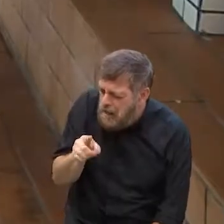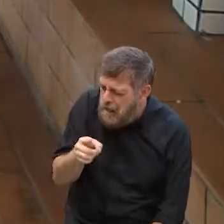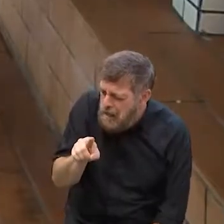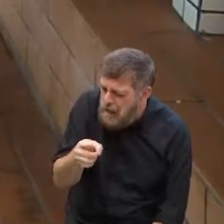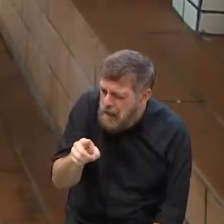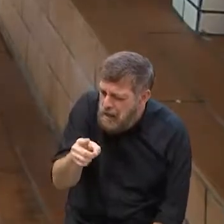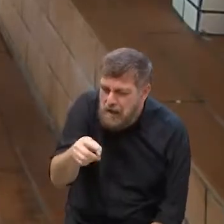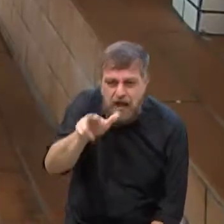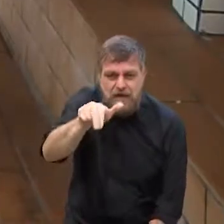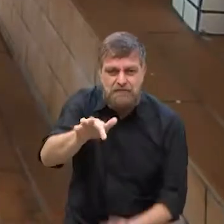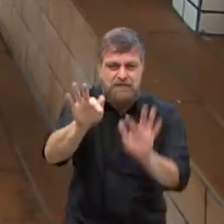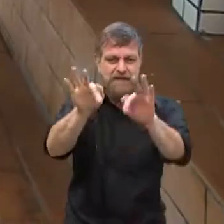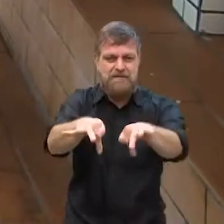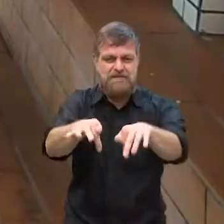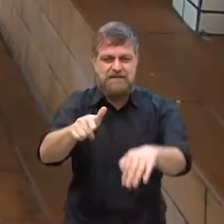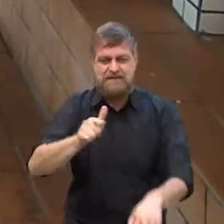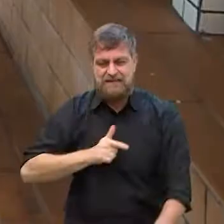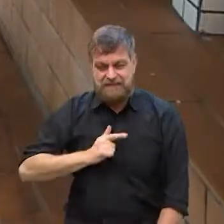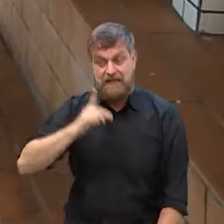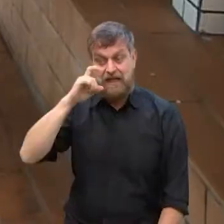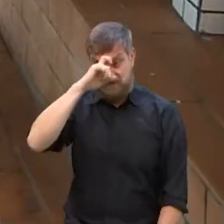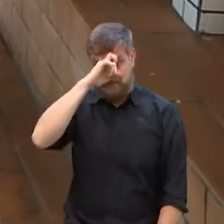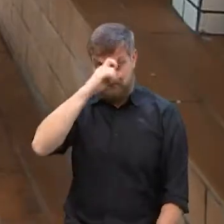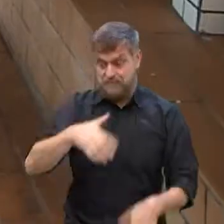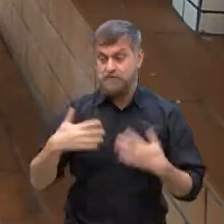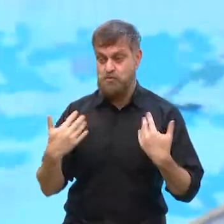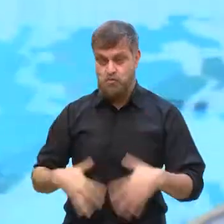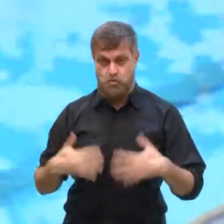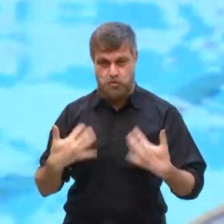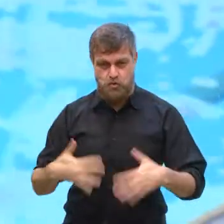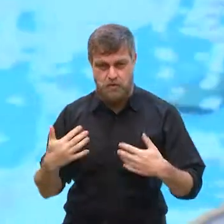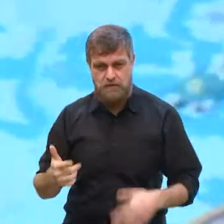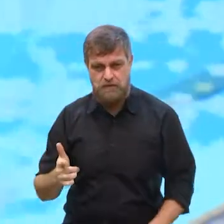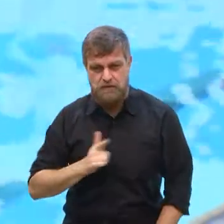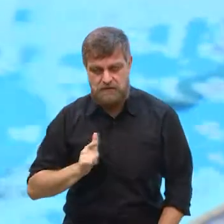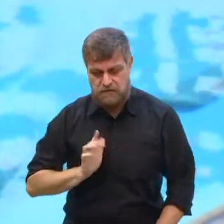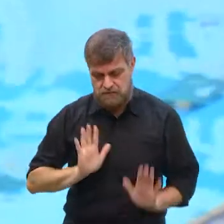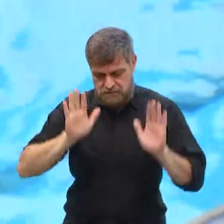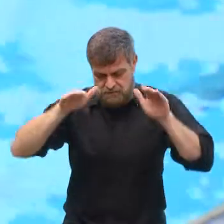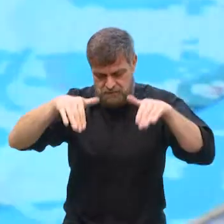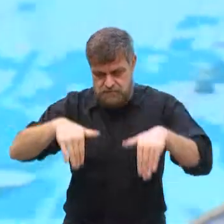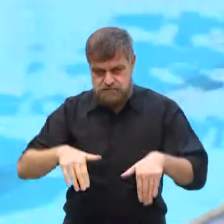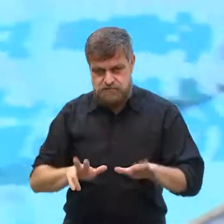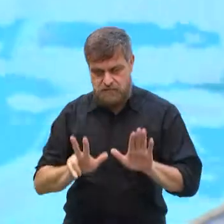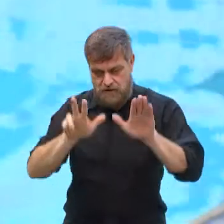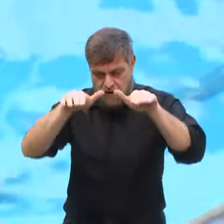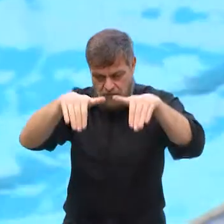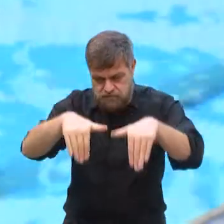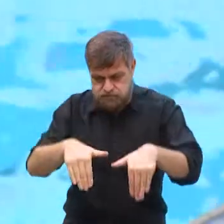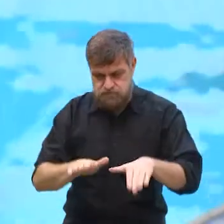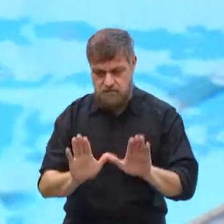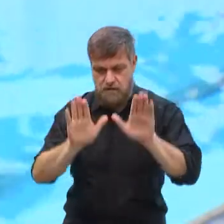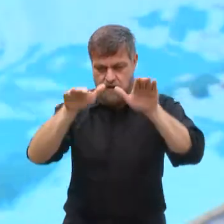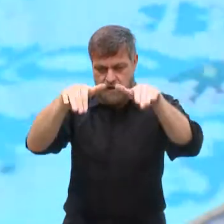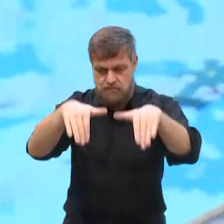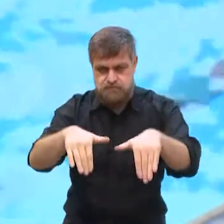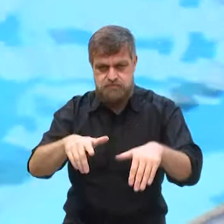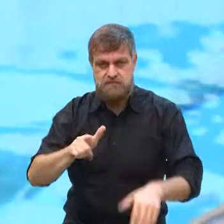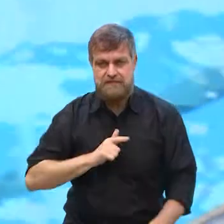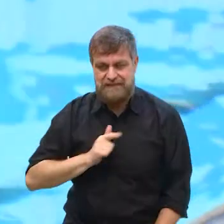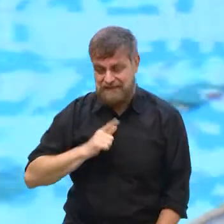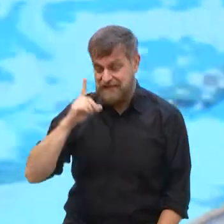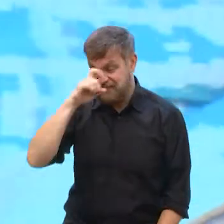não chega nunca. Parece que o borboleta não chega, né? Mas é um dos nados que a gente tem que treinar mais, que é o nado de